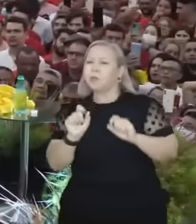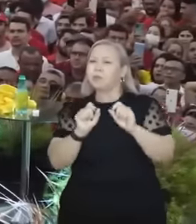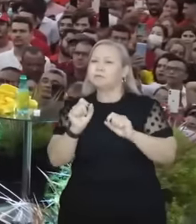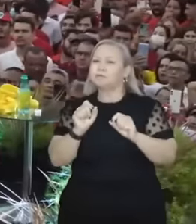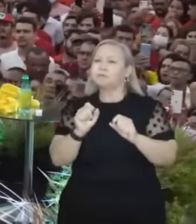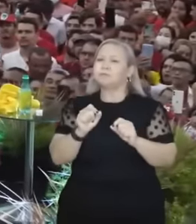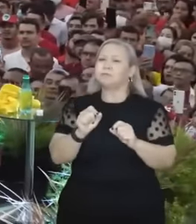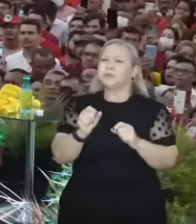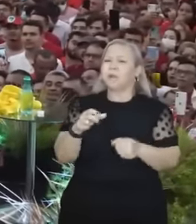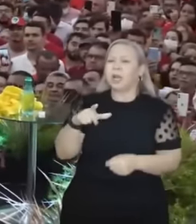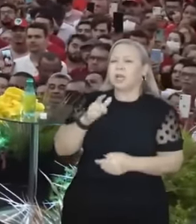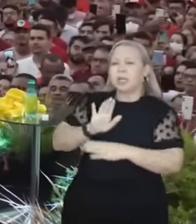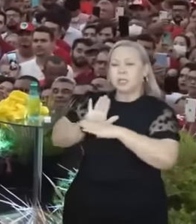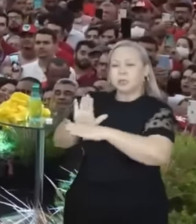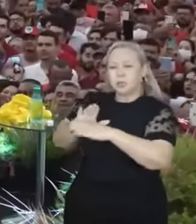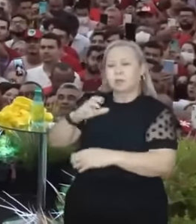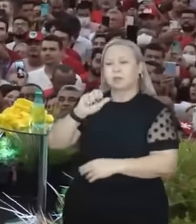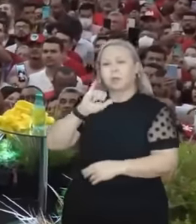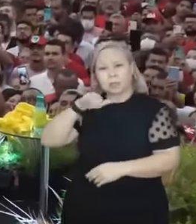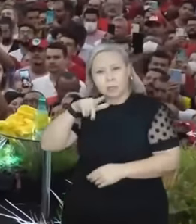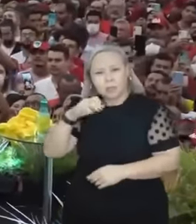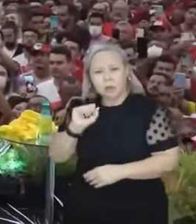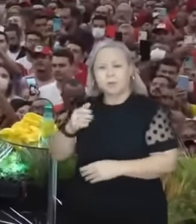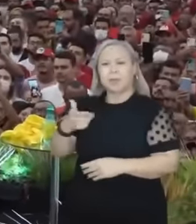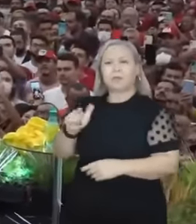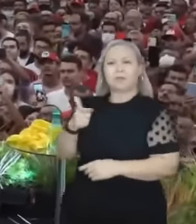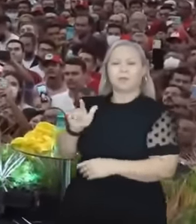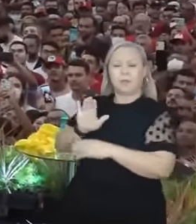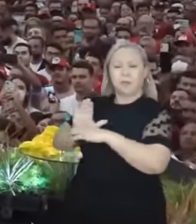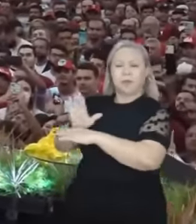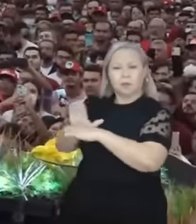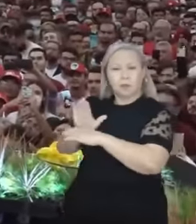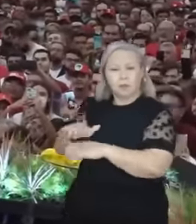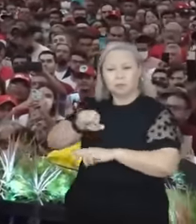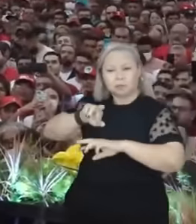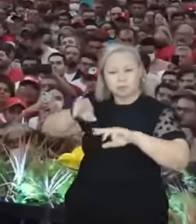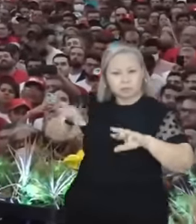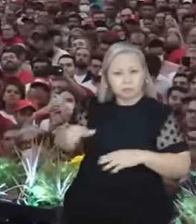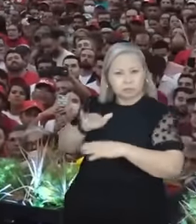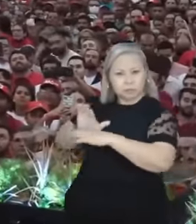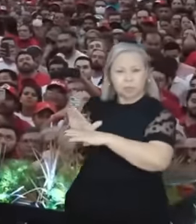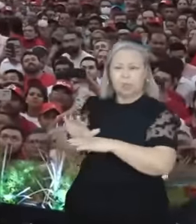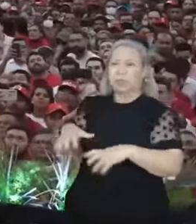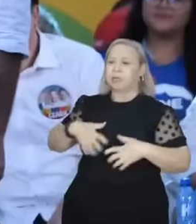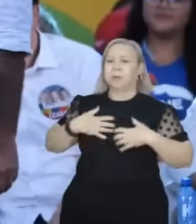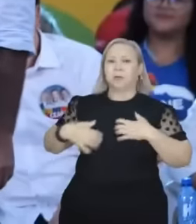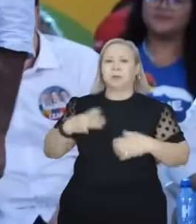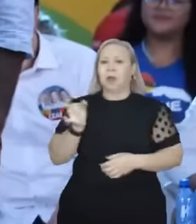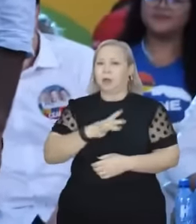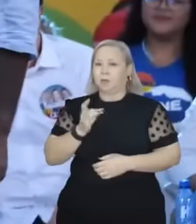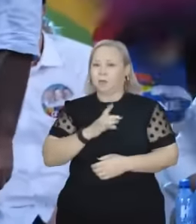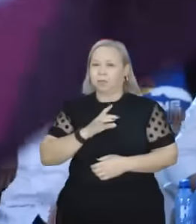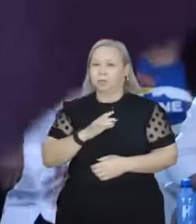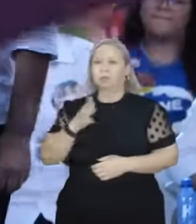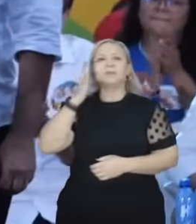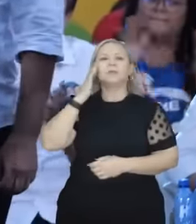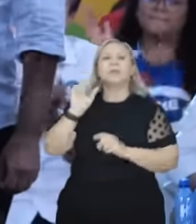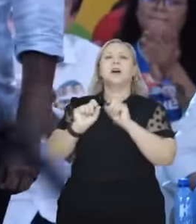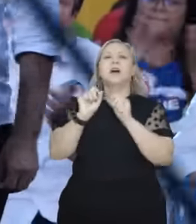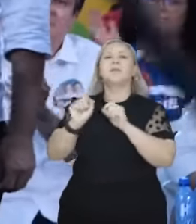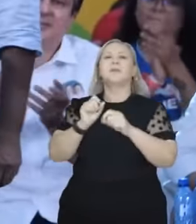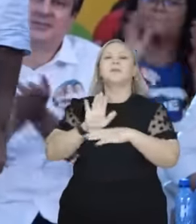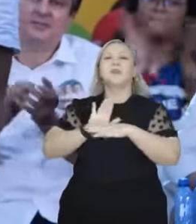ajudando, quando o Guimarães não estiver te ajudando, não fica apavorado. Sabe quem vai te ajudar? O povo, se ele confiar em